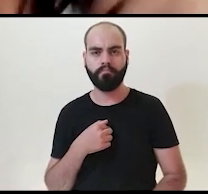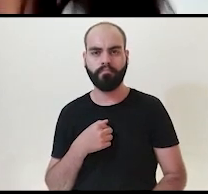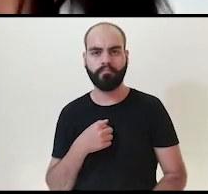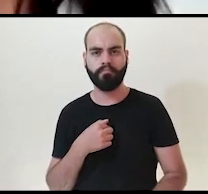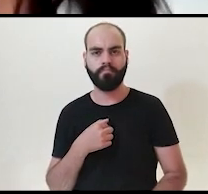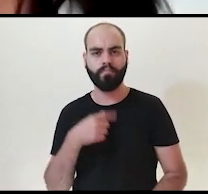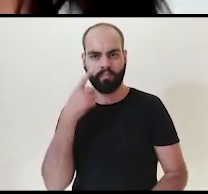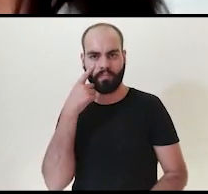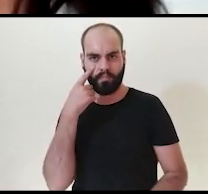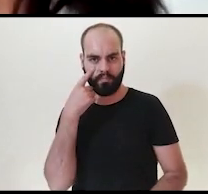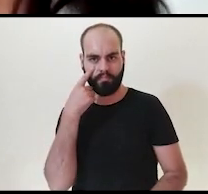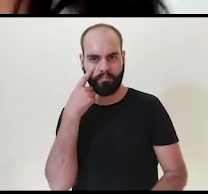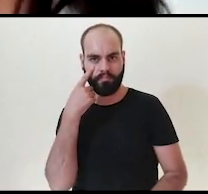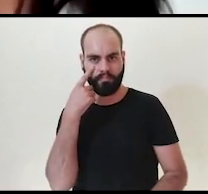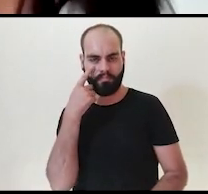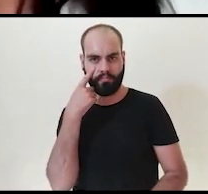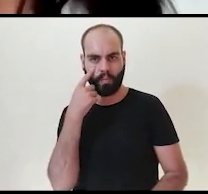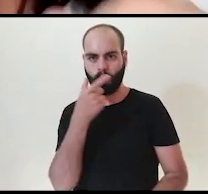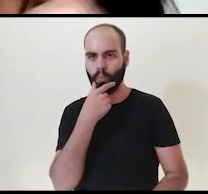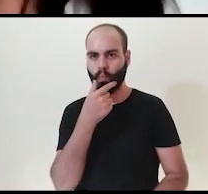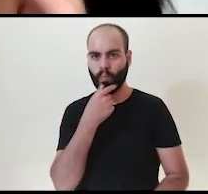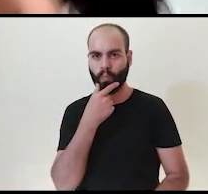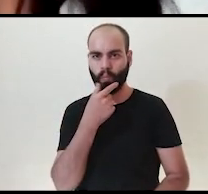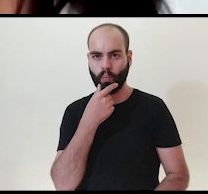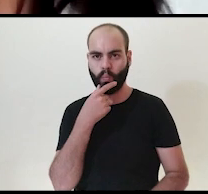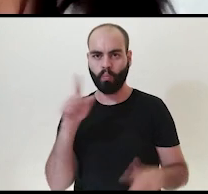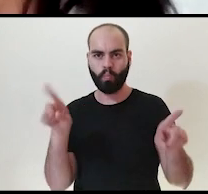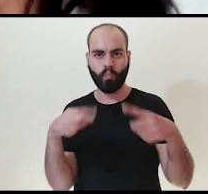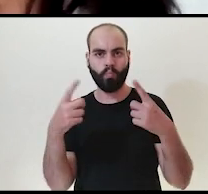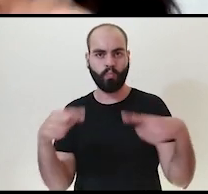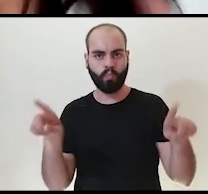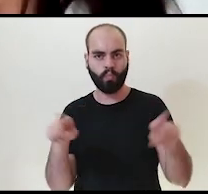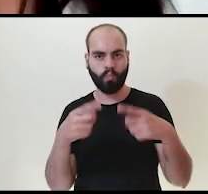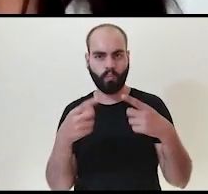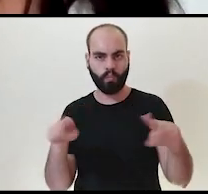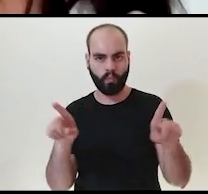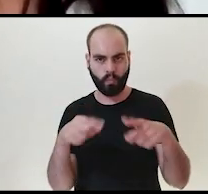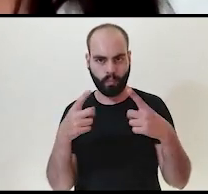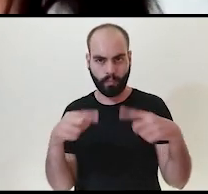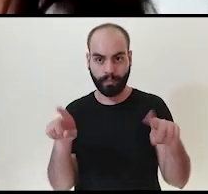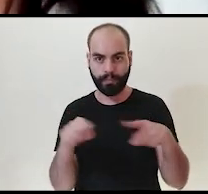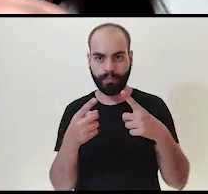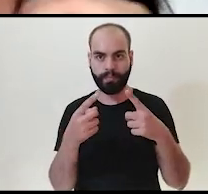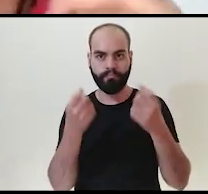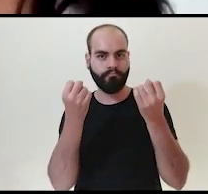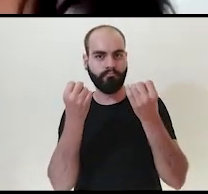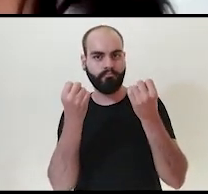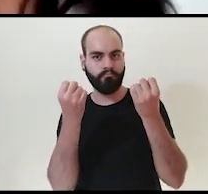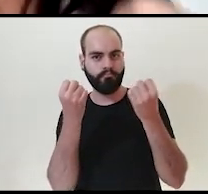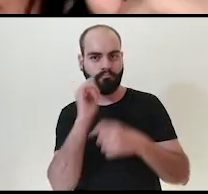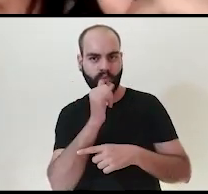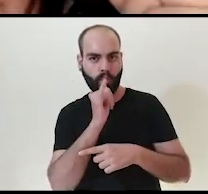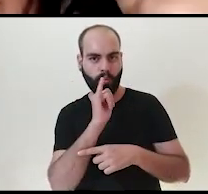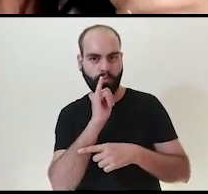ouvi recentemente um maestro, e ele estava falando sobre um balé que eu gosto muito, que é o Lago